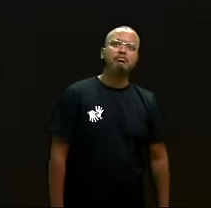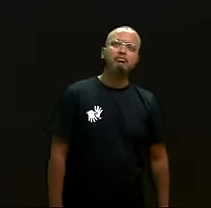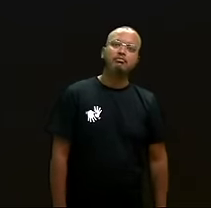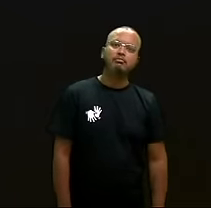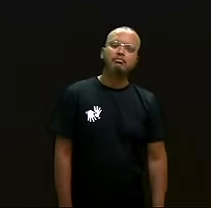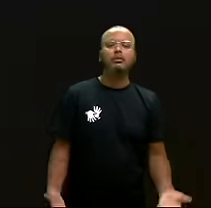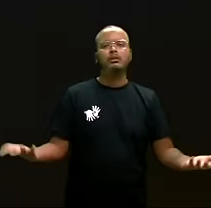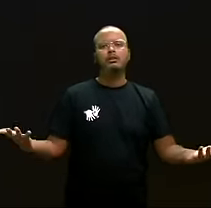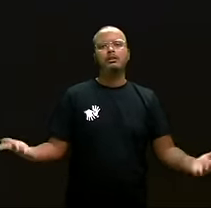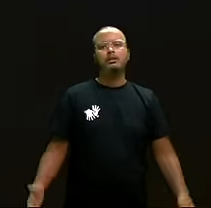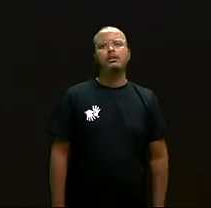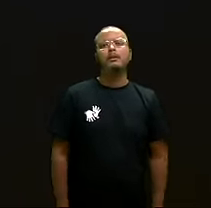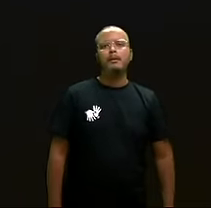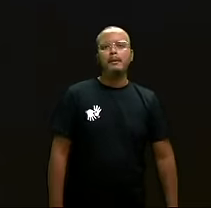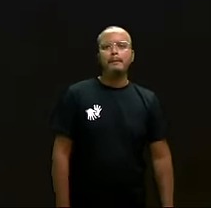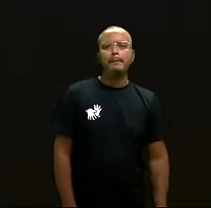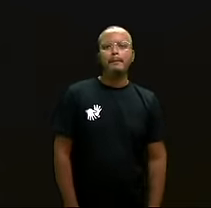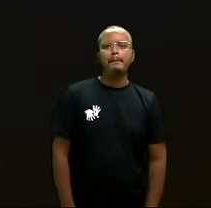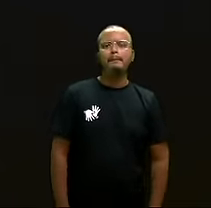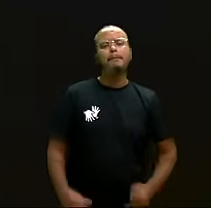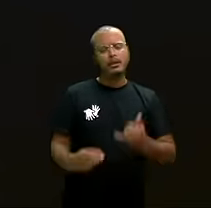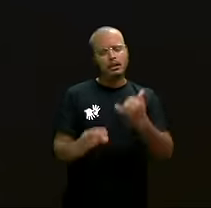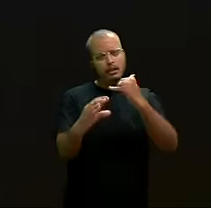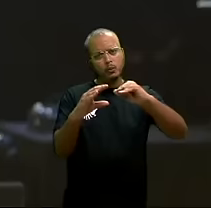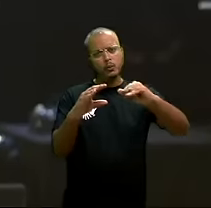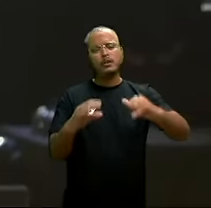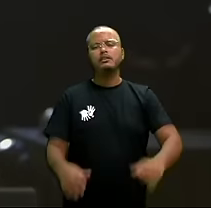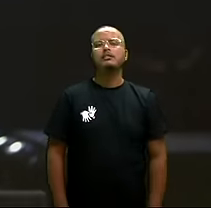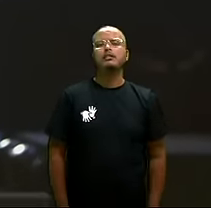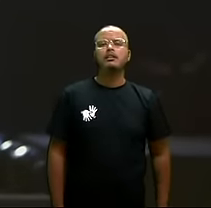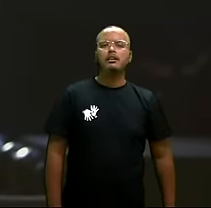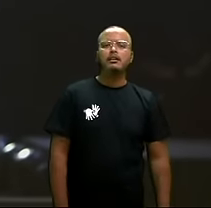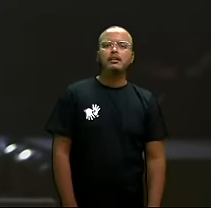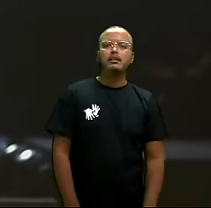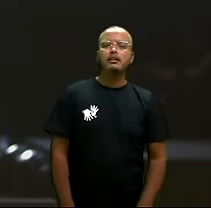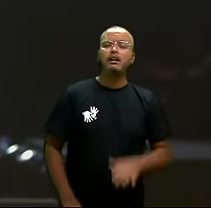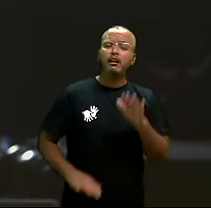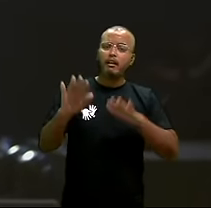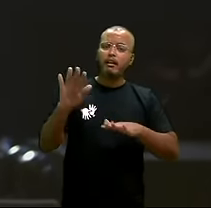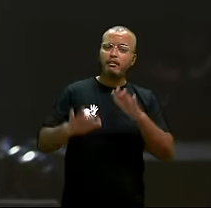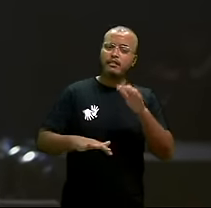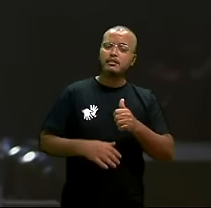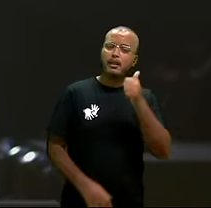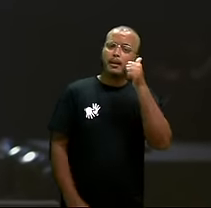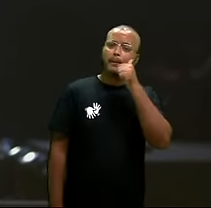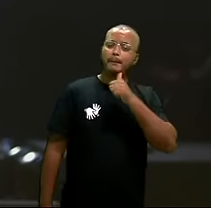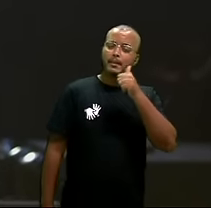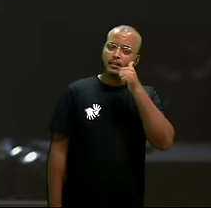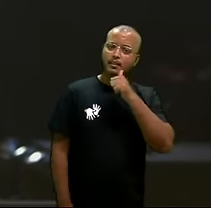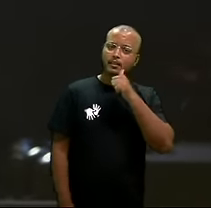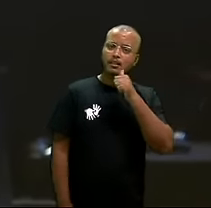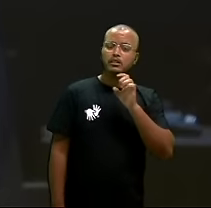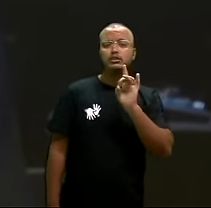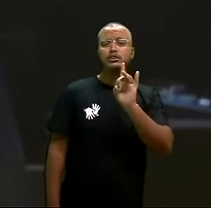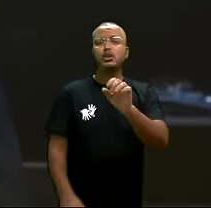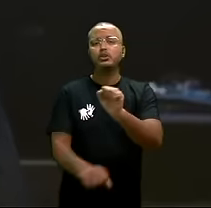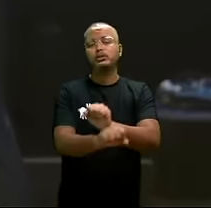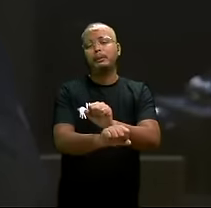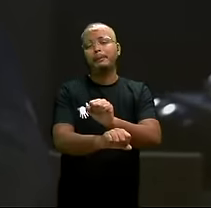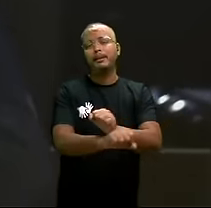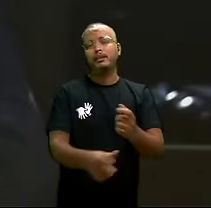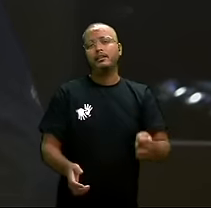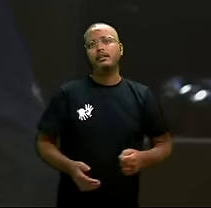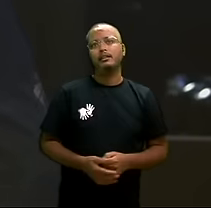Lindão, uma mensaginha. A menina está só esperando você mandar uma mensagem. Lindo, se você não sabe escrever, manda